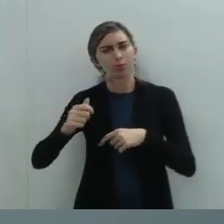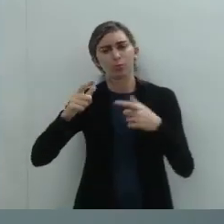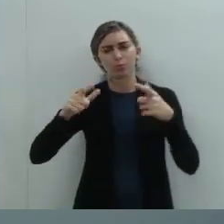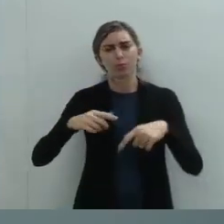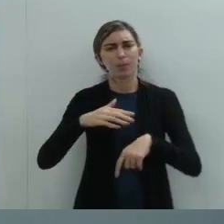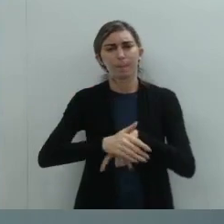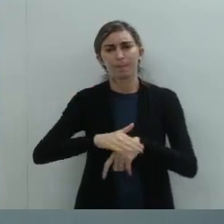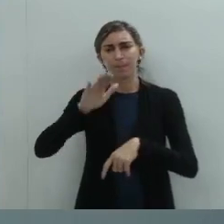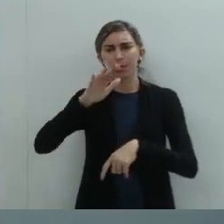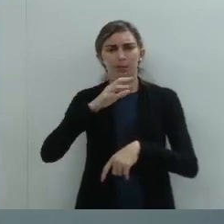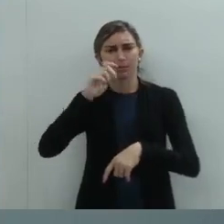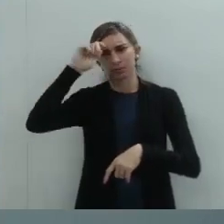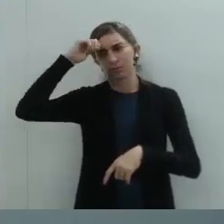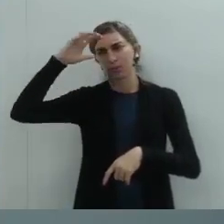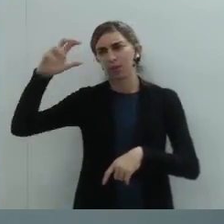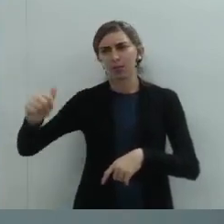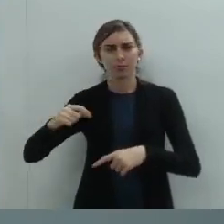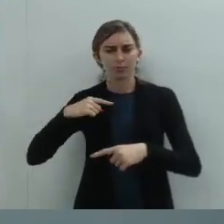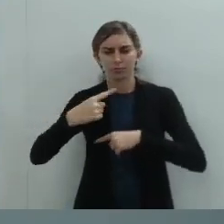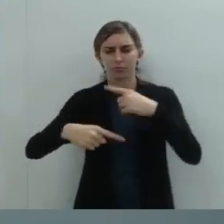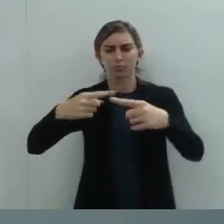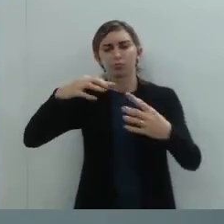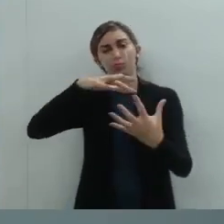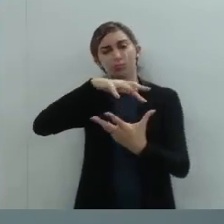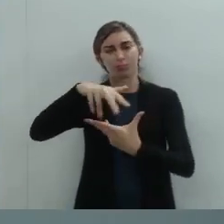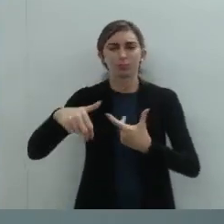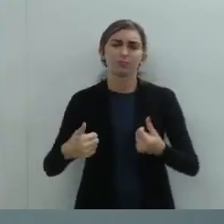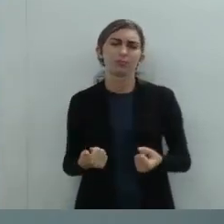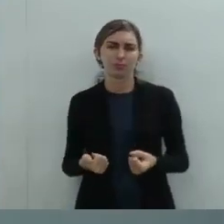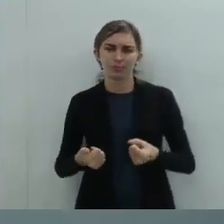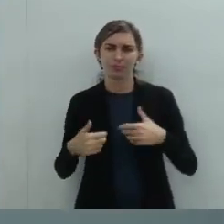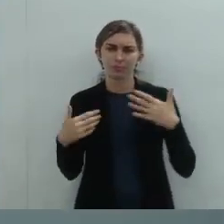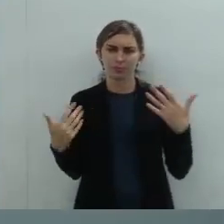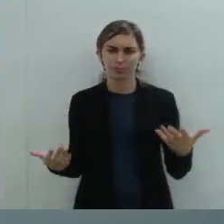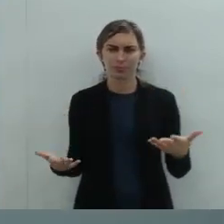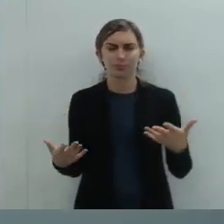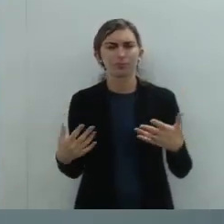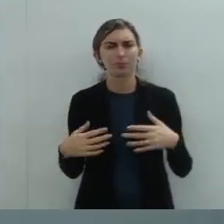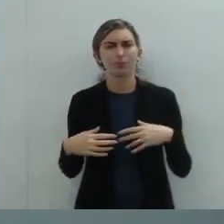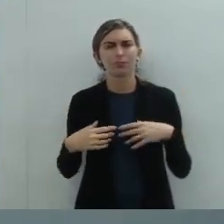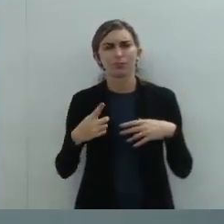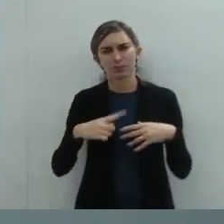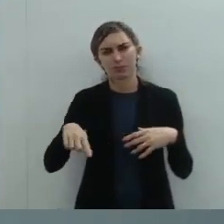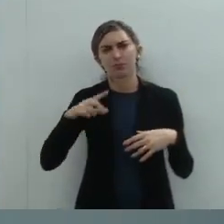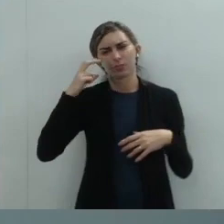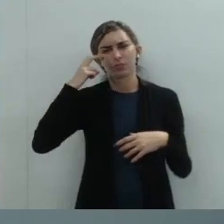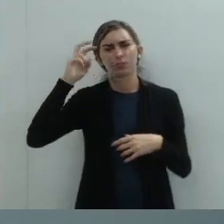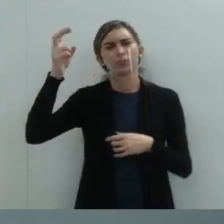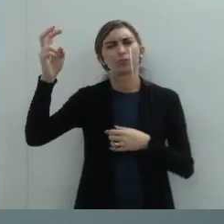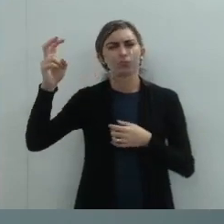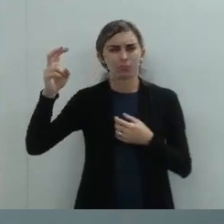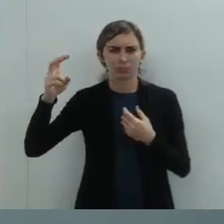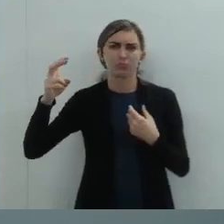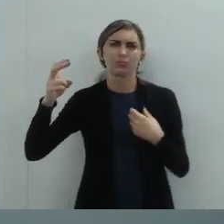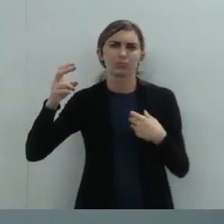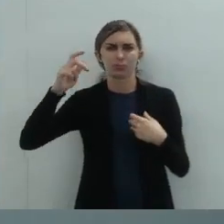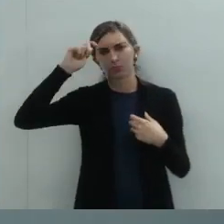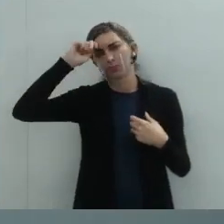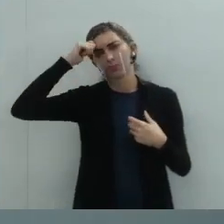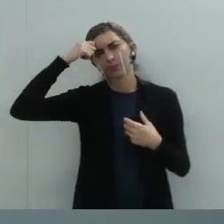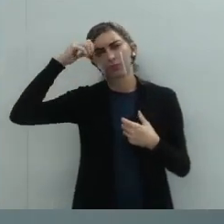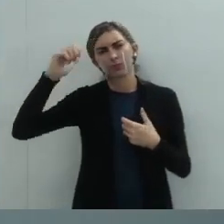mais afrodescendentes no mundo. Não é? Então, a gente tem cultura